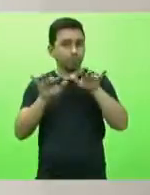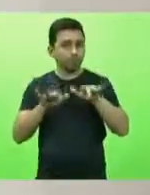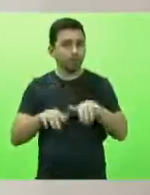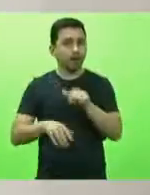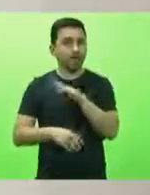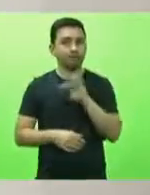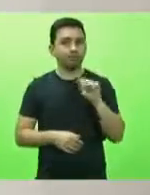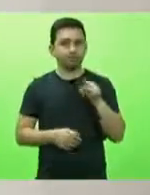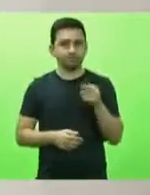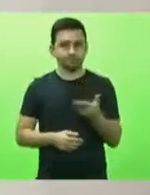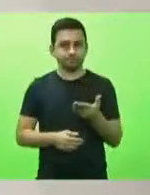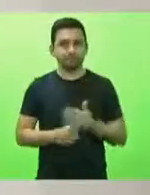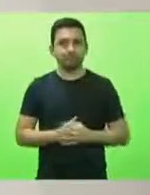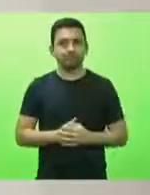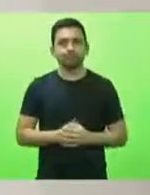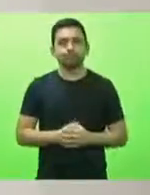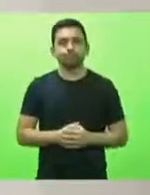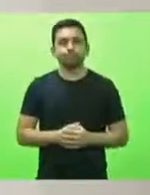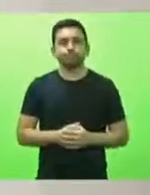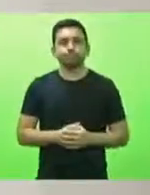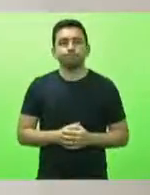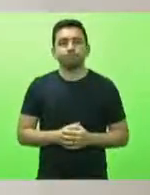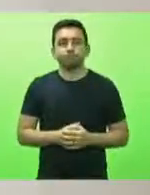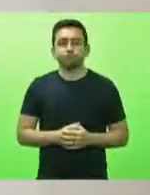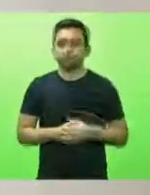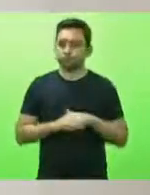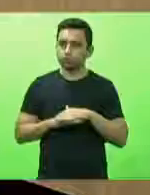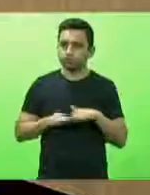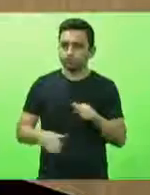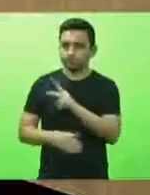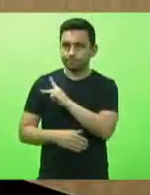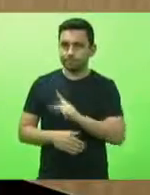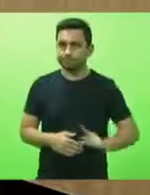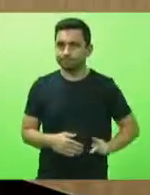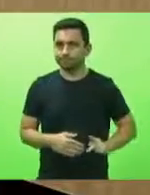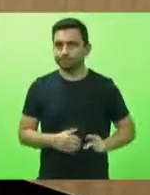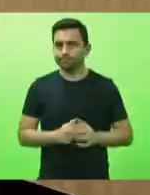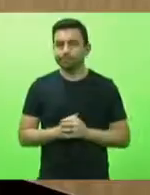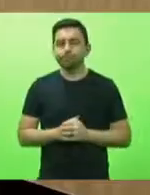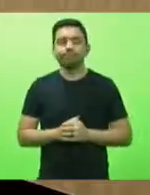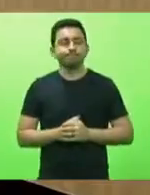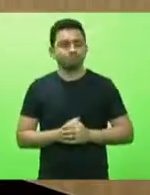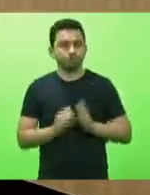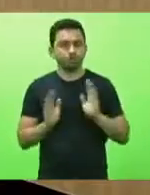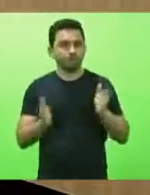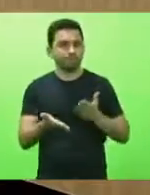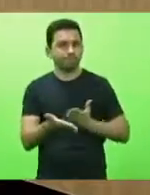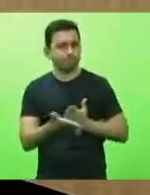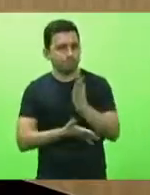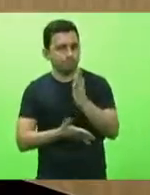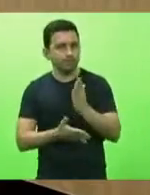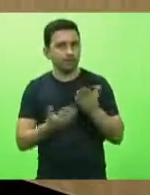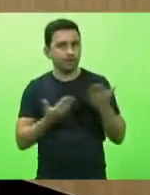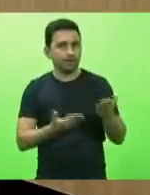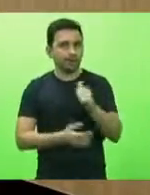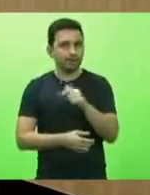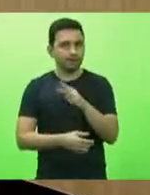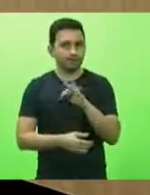a presente ata. Essa ata, senhor presidente. Obrigado, deputado Alba. Dou por aprovada a ata que acaba de ser